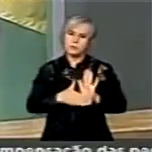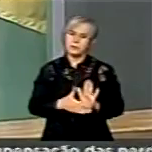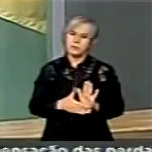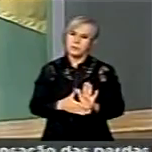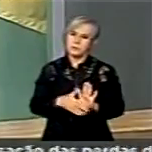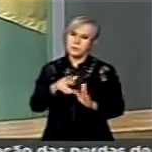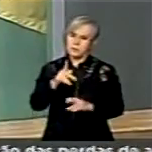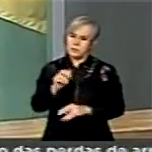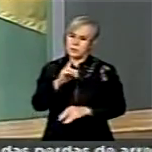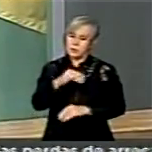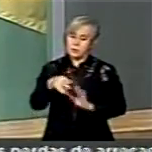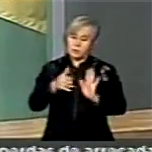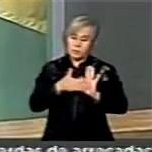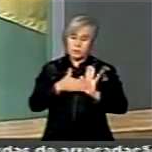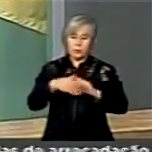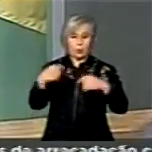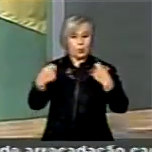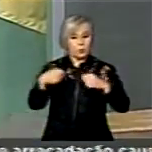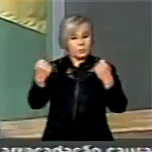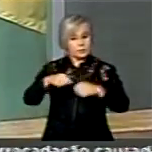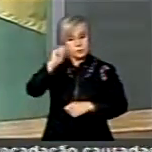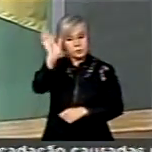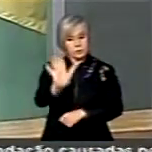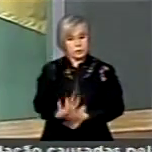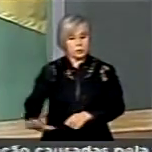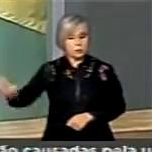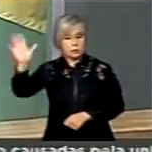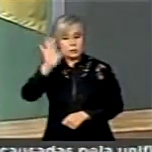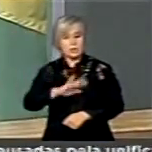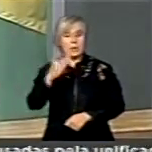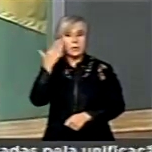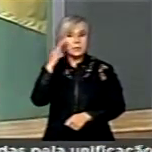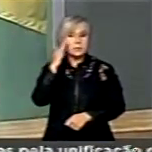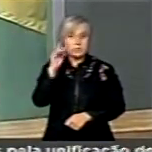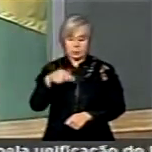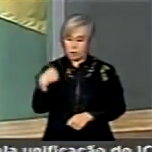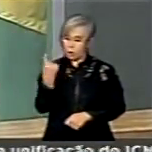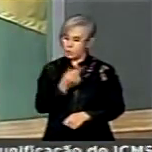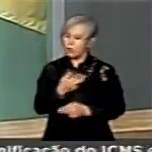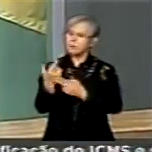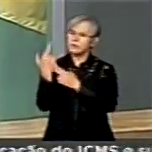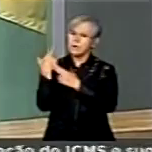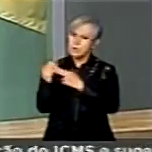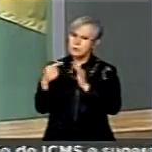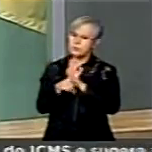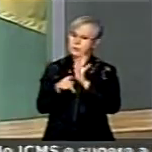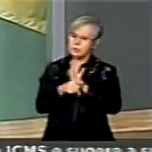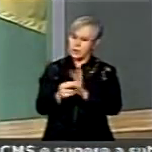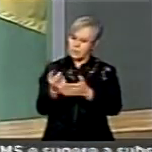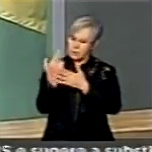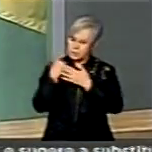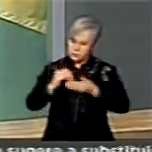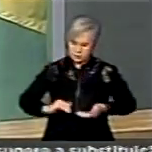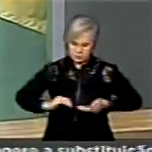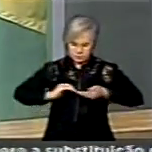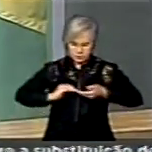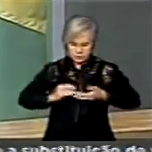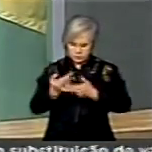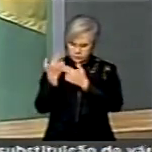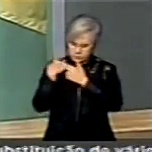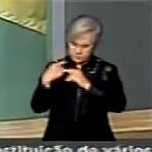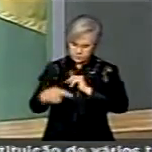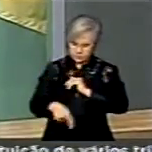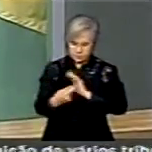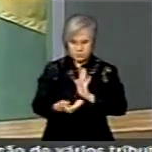país precisa, e nós temos a clareza, que é papel nosso, é papel do Congresso Nacional, é papel dessa